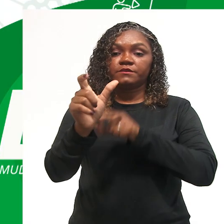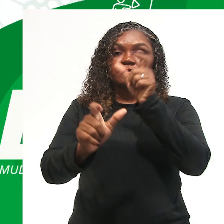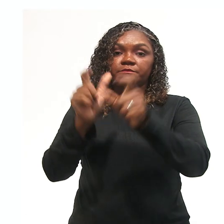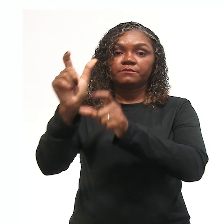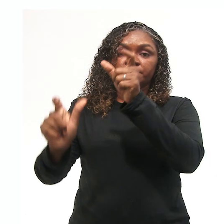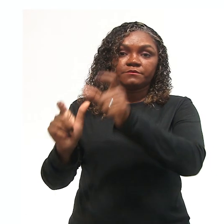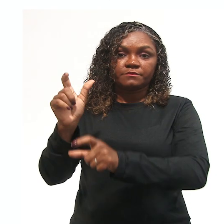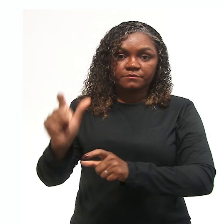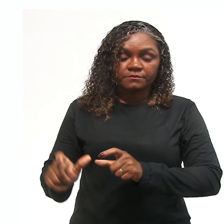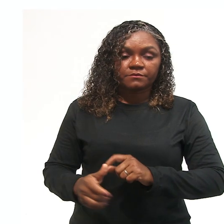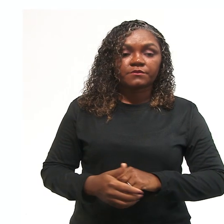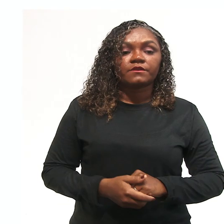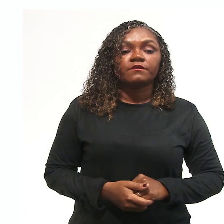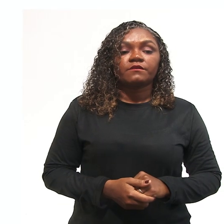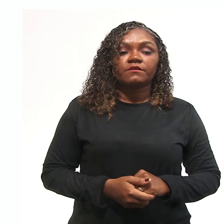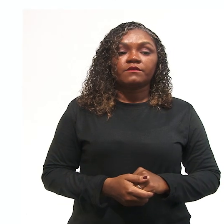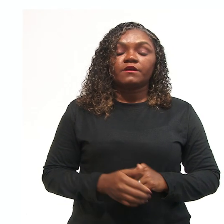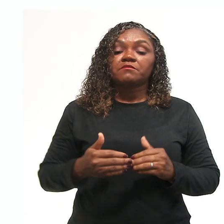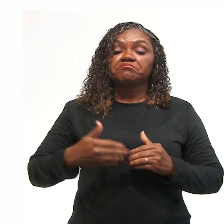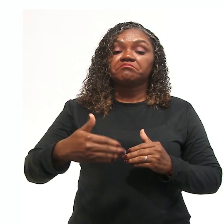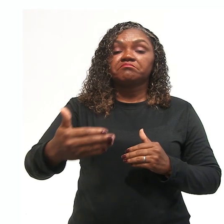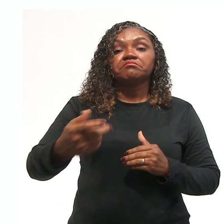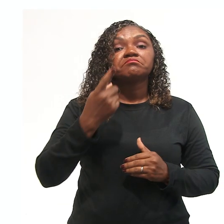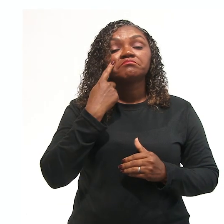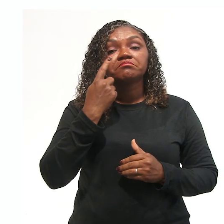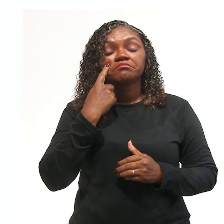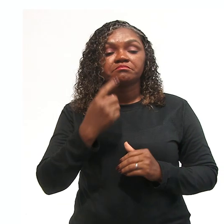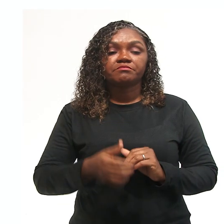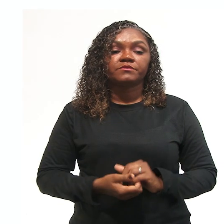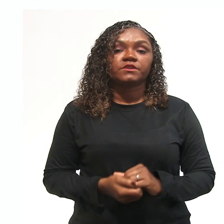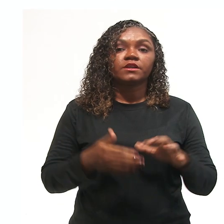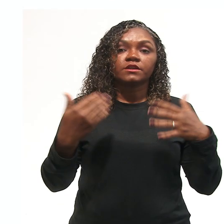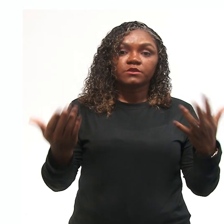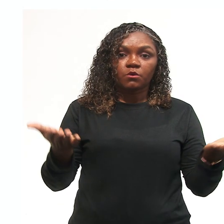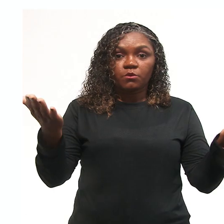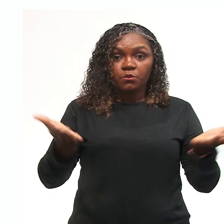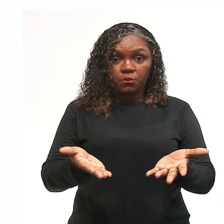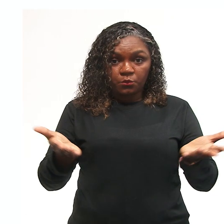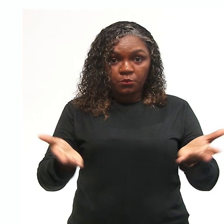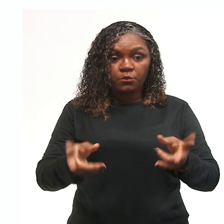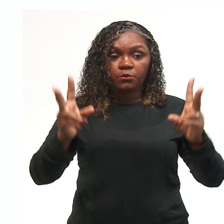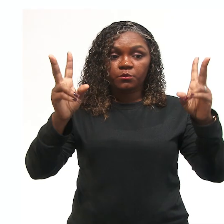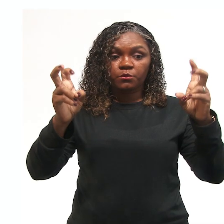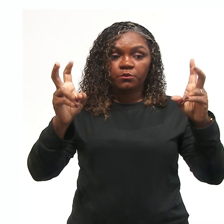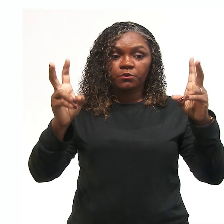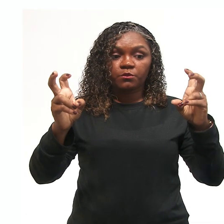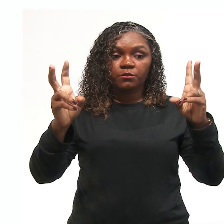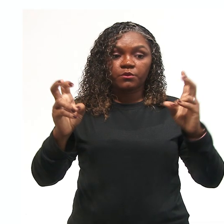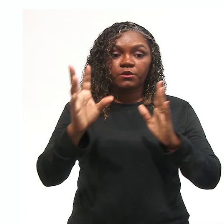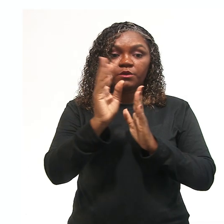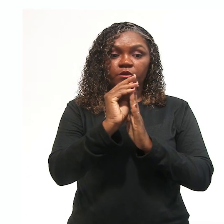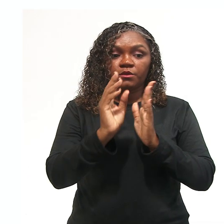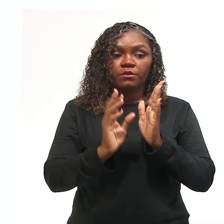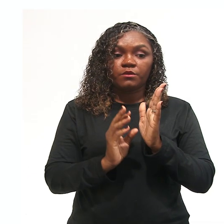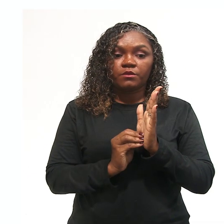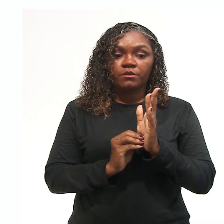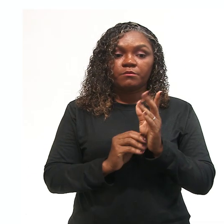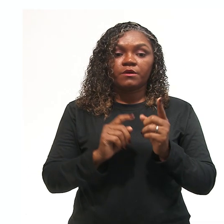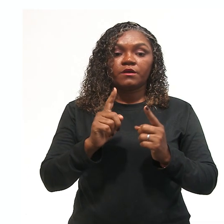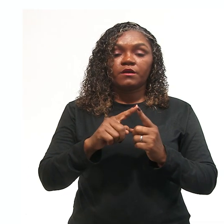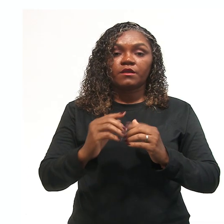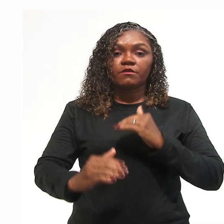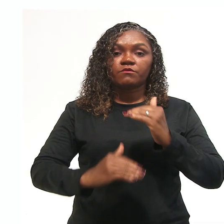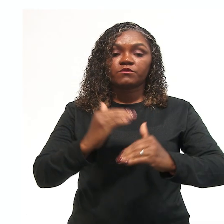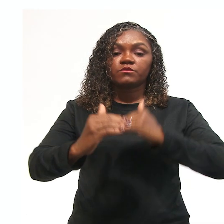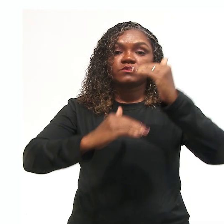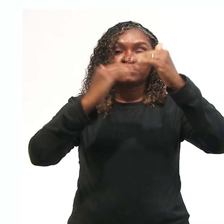Pessoas. Vamos ver o que vem pela frente. Na aula de hoje, nós falaremos um pouco sobre a evolução das